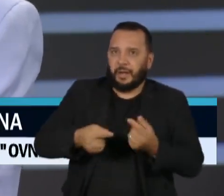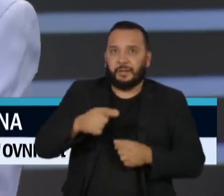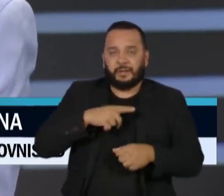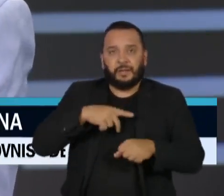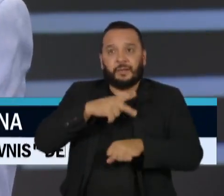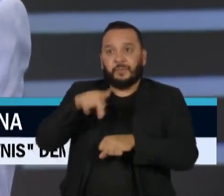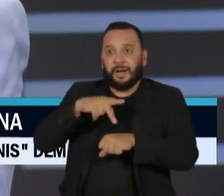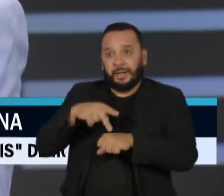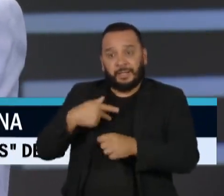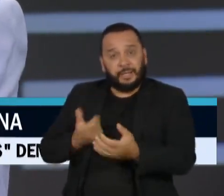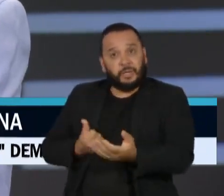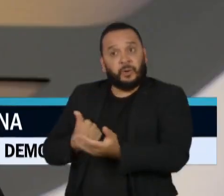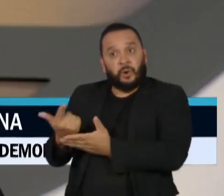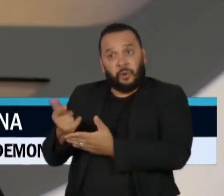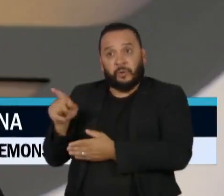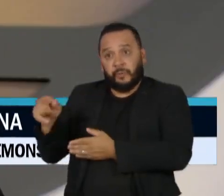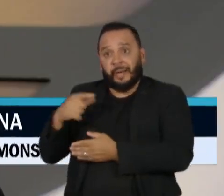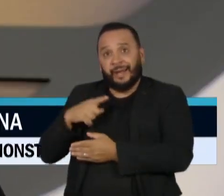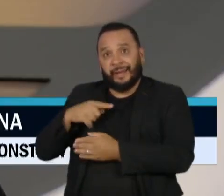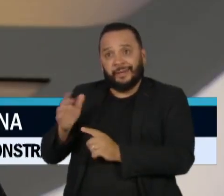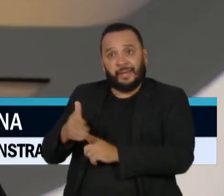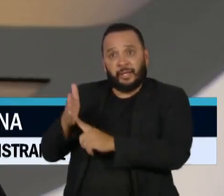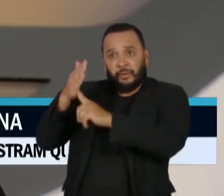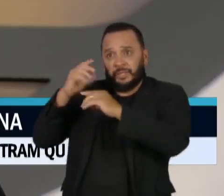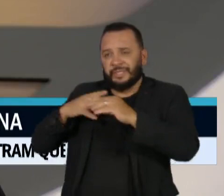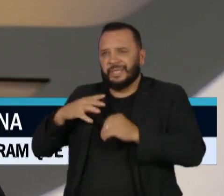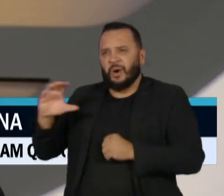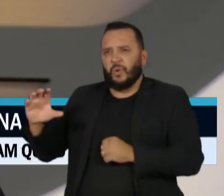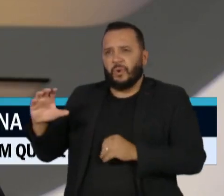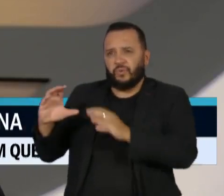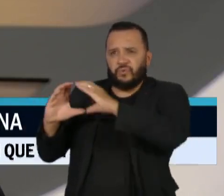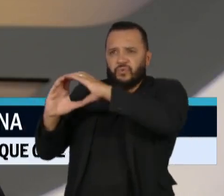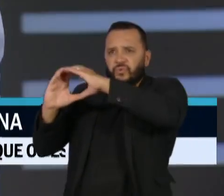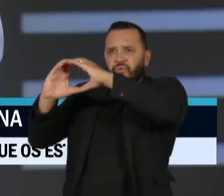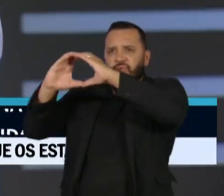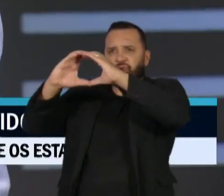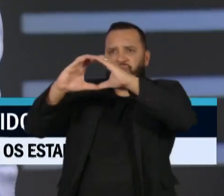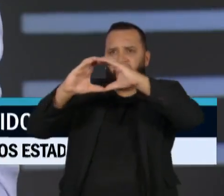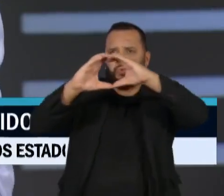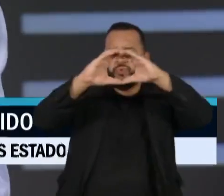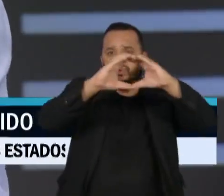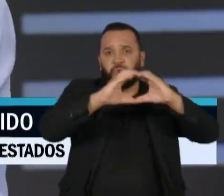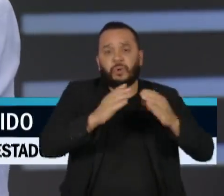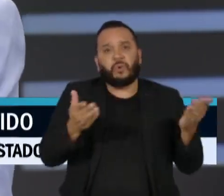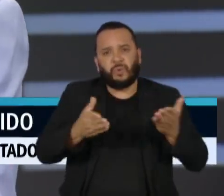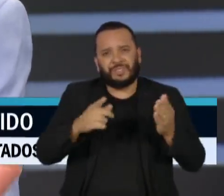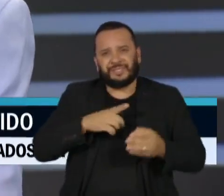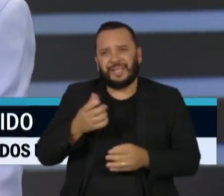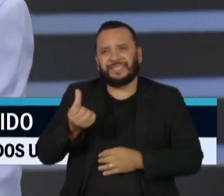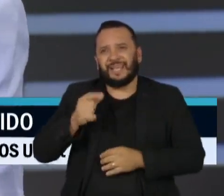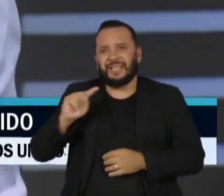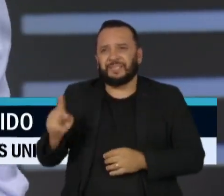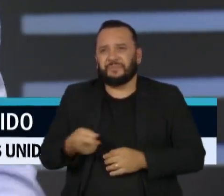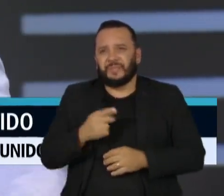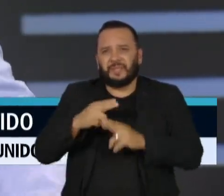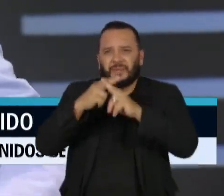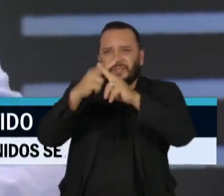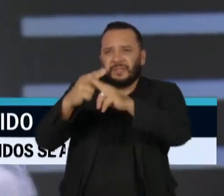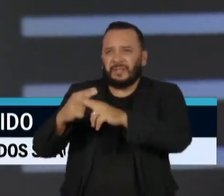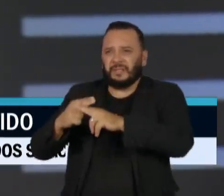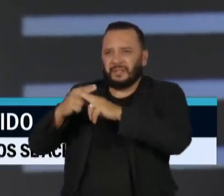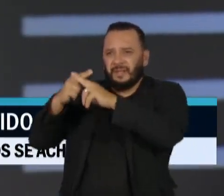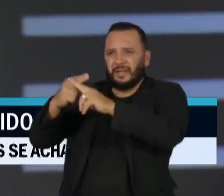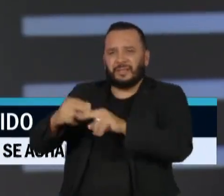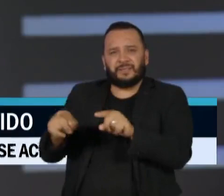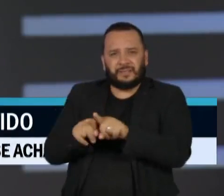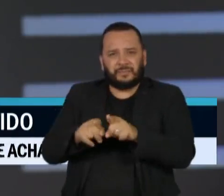nações compram esses veículos, eles são incríveis, a gente tem hoje mais de 6 mil satélites, drones, então só registrados nos Estados Unidos,